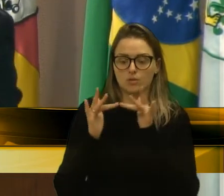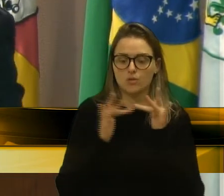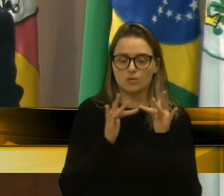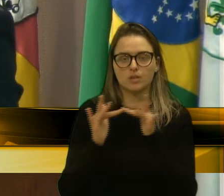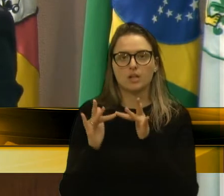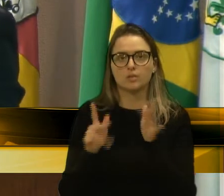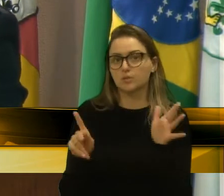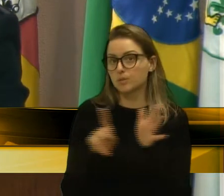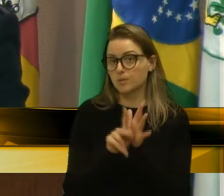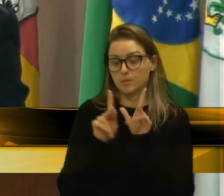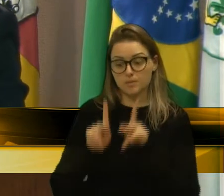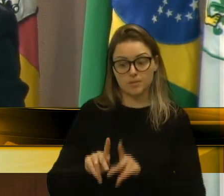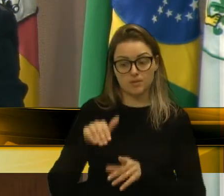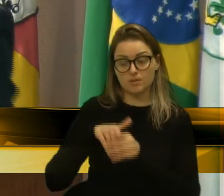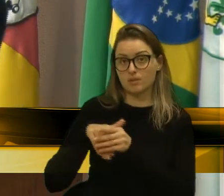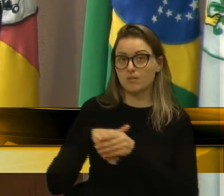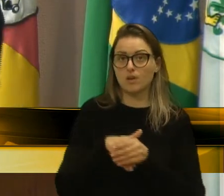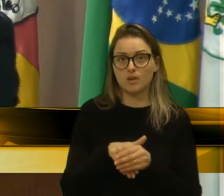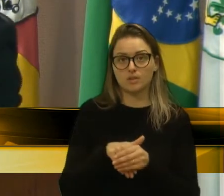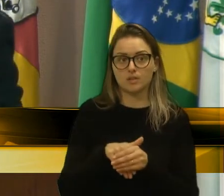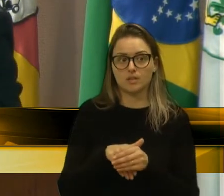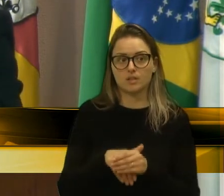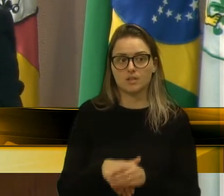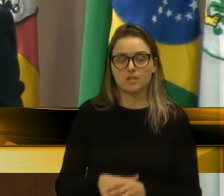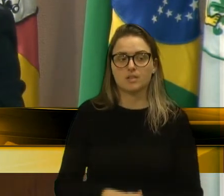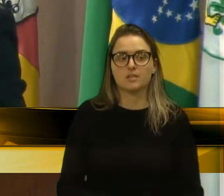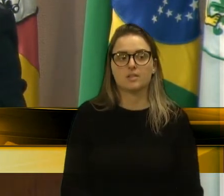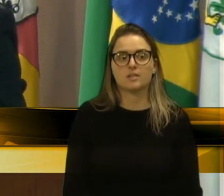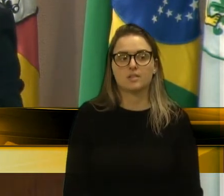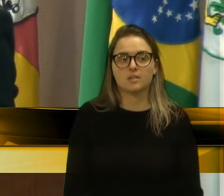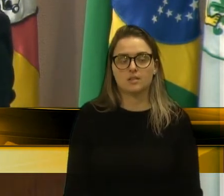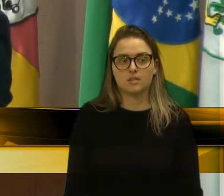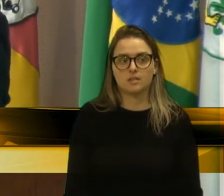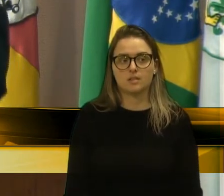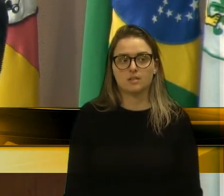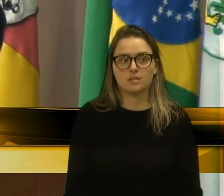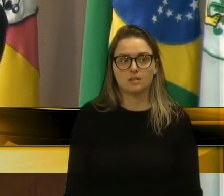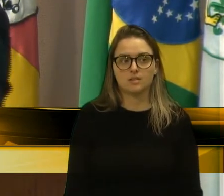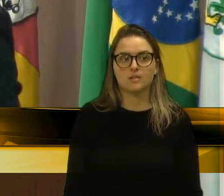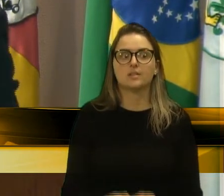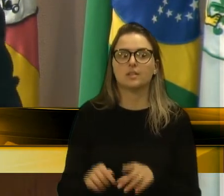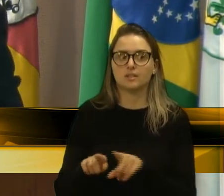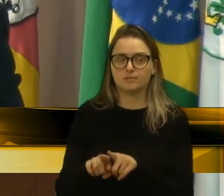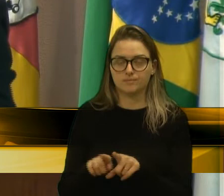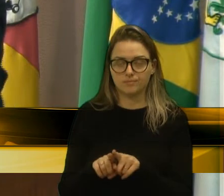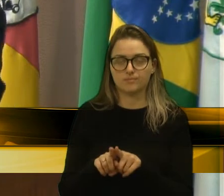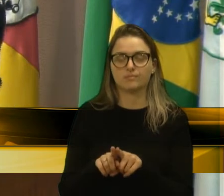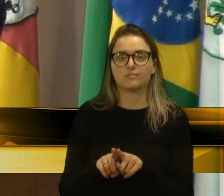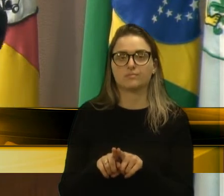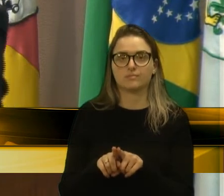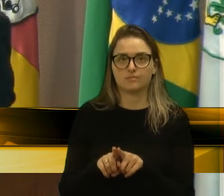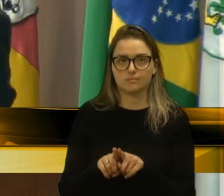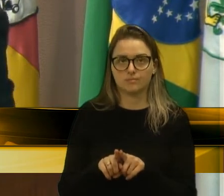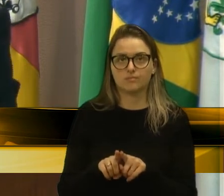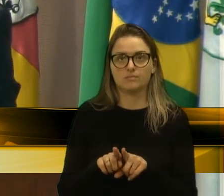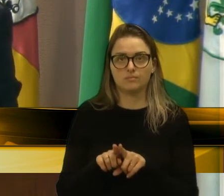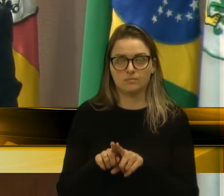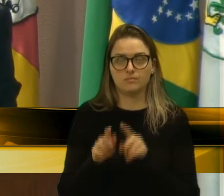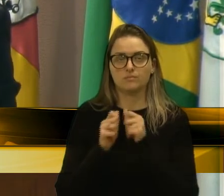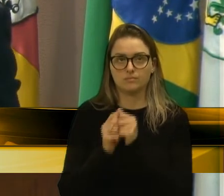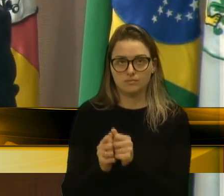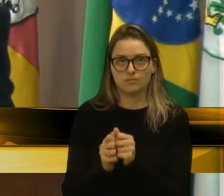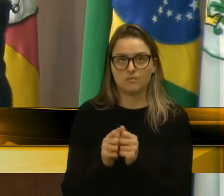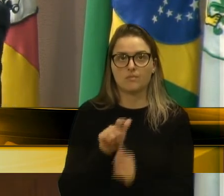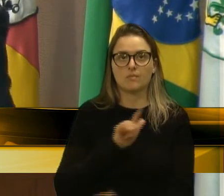Seus eleitores, seus apoiadores, pessoas do seu partido que vão falar tudo aquilo que lhe